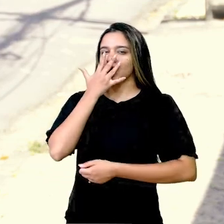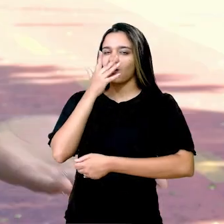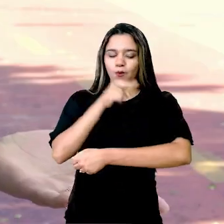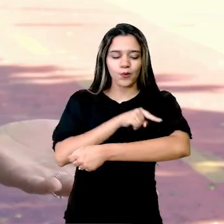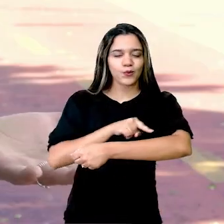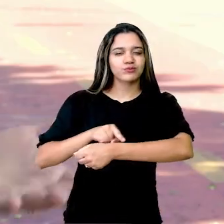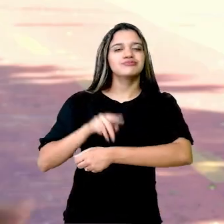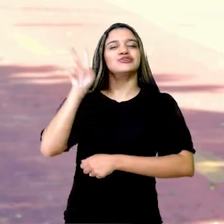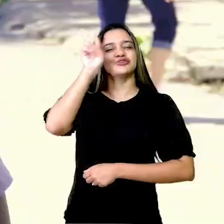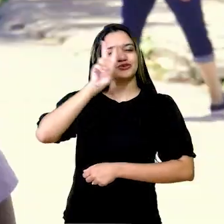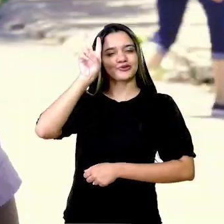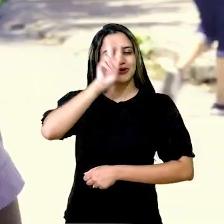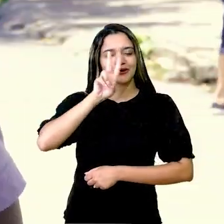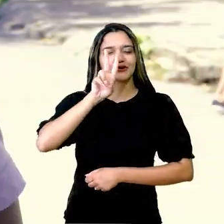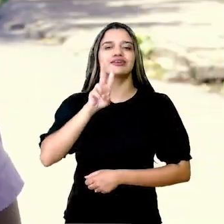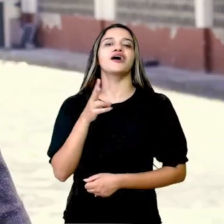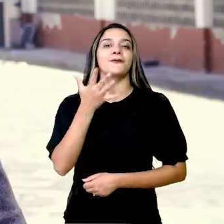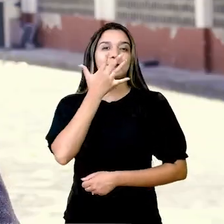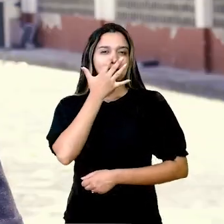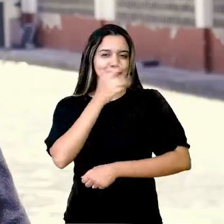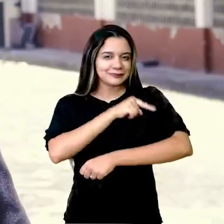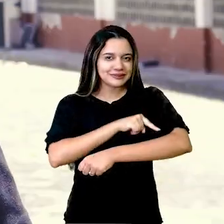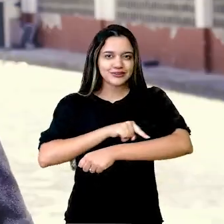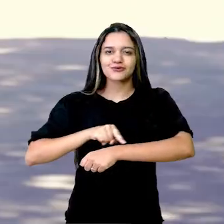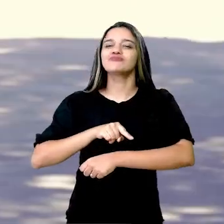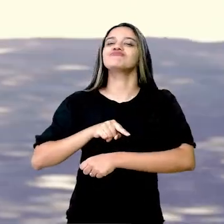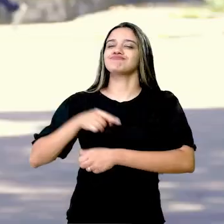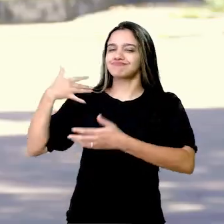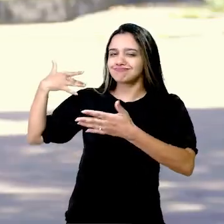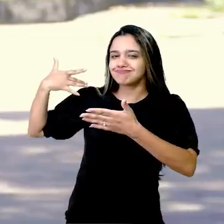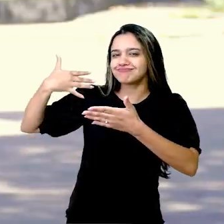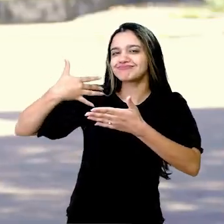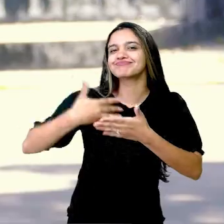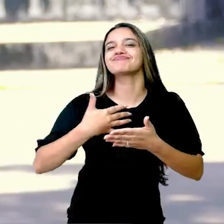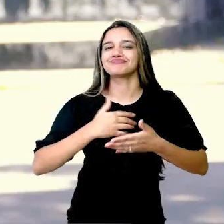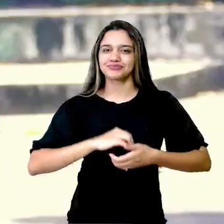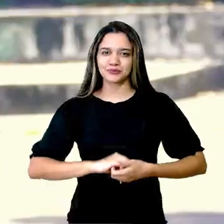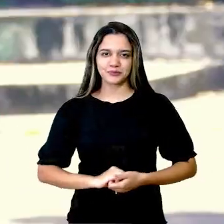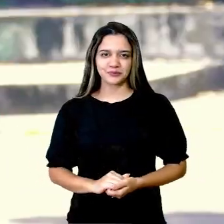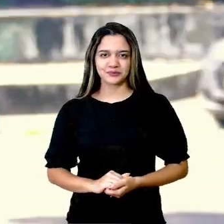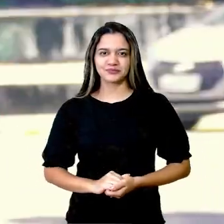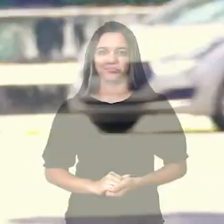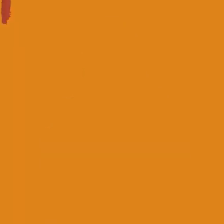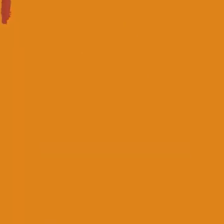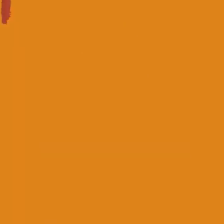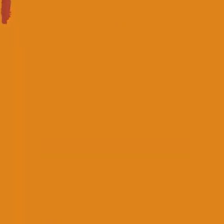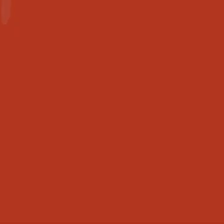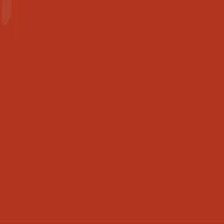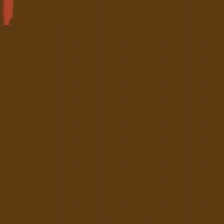Minha cor tem história. Minha cor tem história. Minha cor tem história.